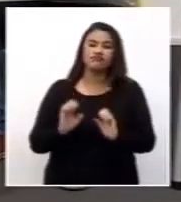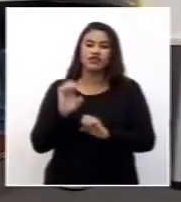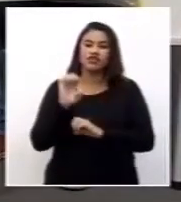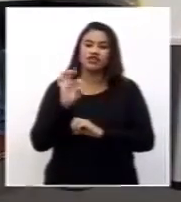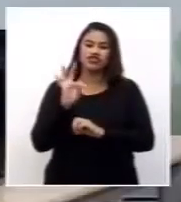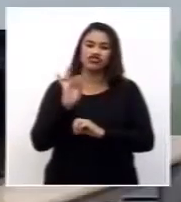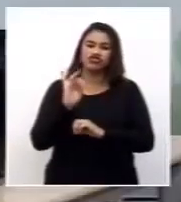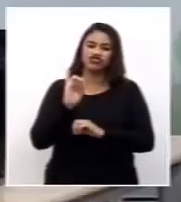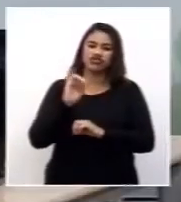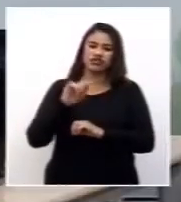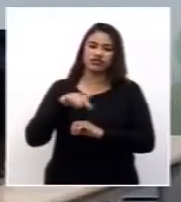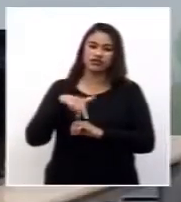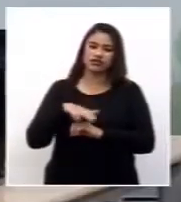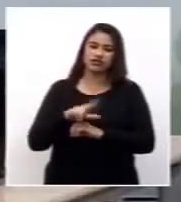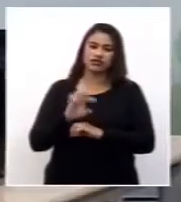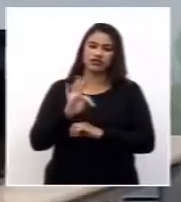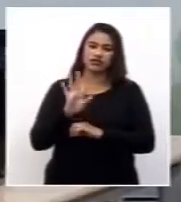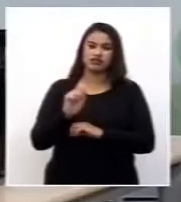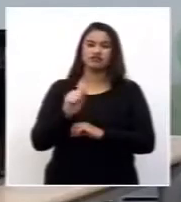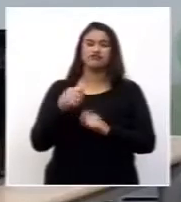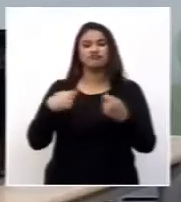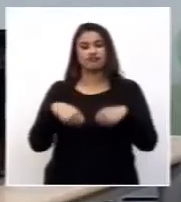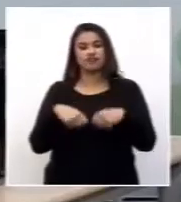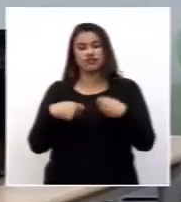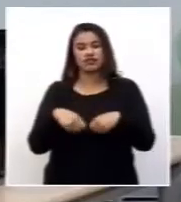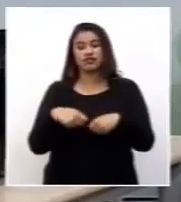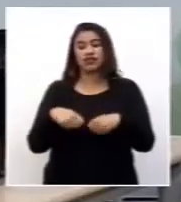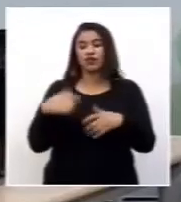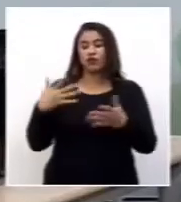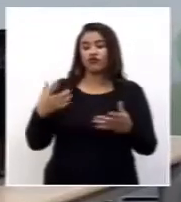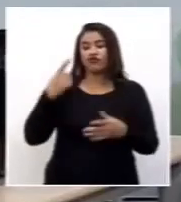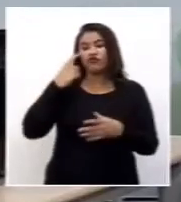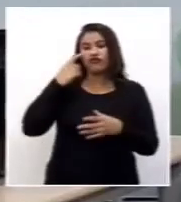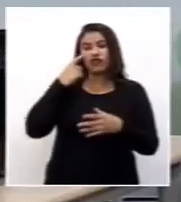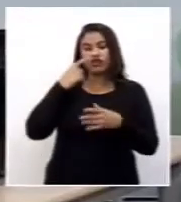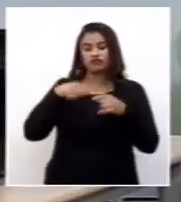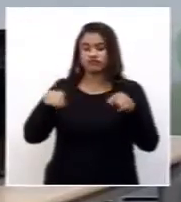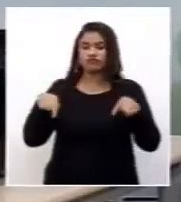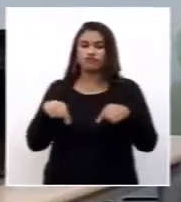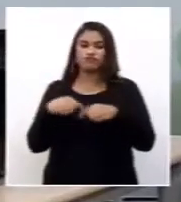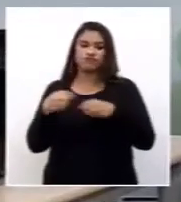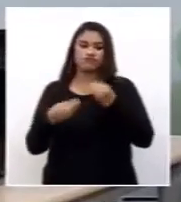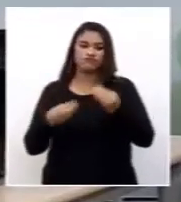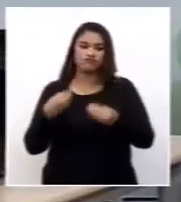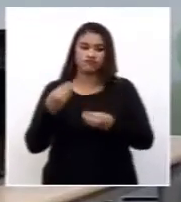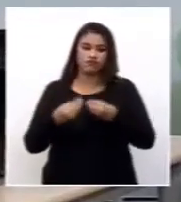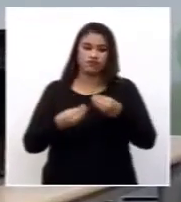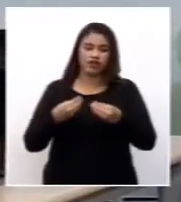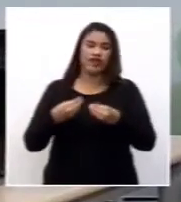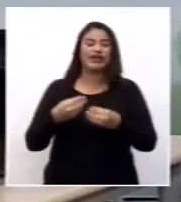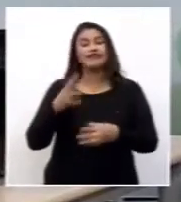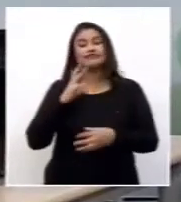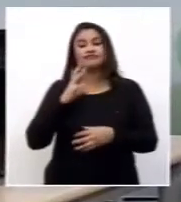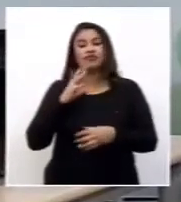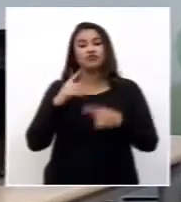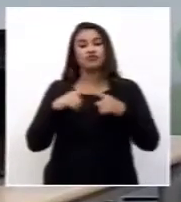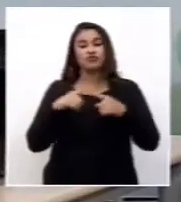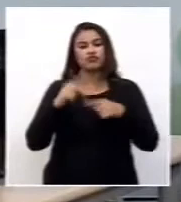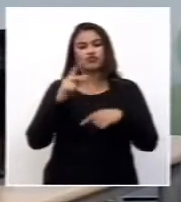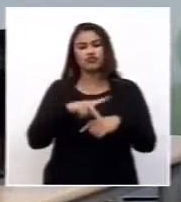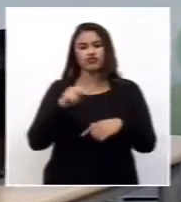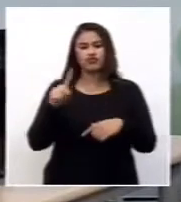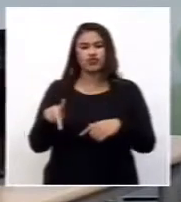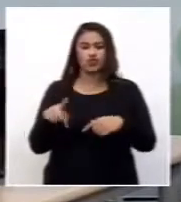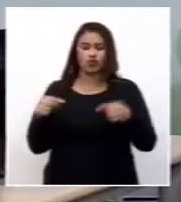Então, uma abordagem aí dessas dimensões dos espaços de ambientes de aprendizagem. Interessante nessas considerações dos professores que muitas delas foram